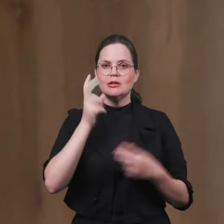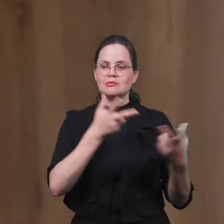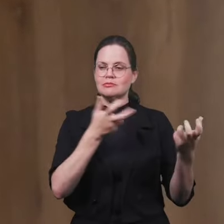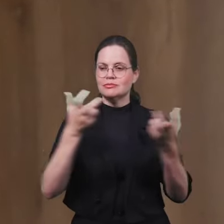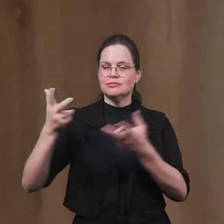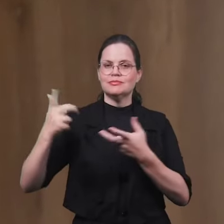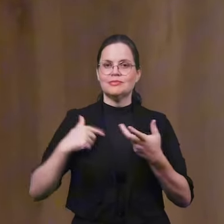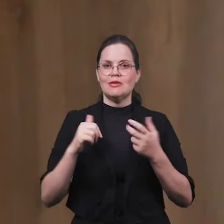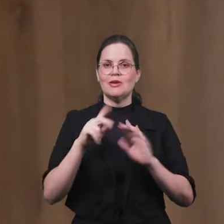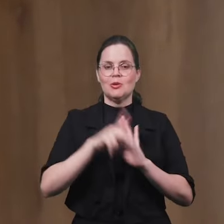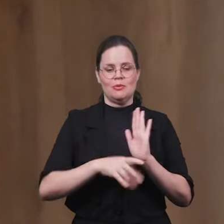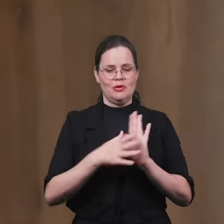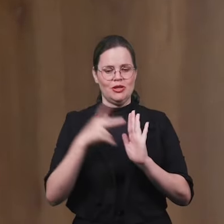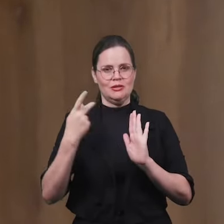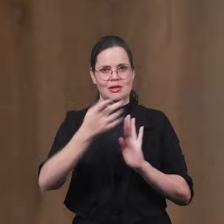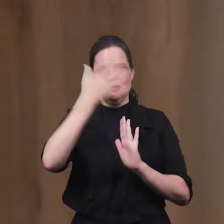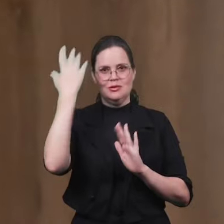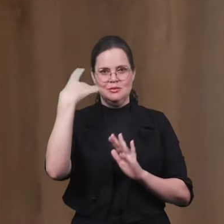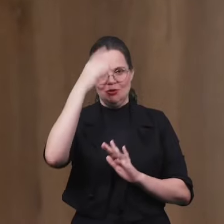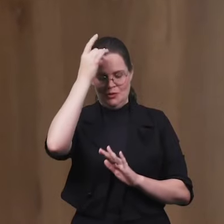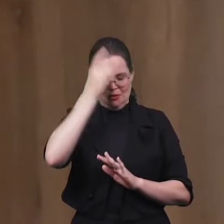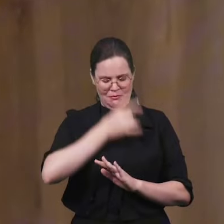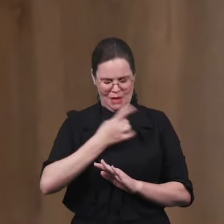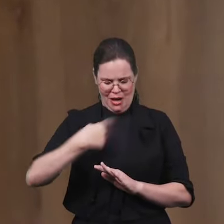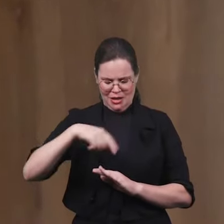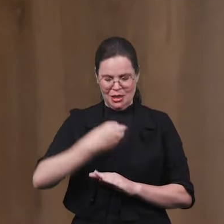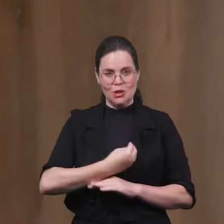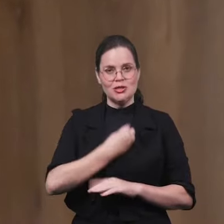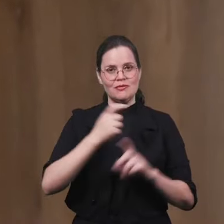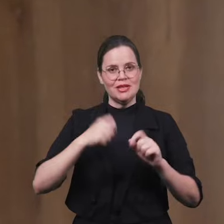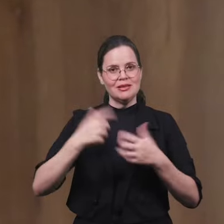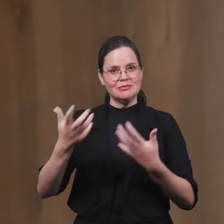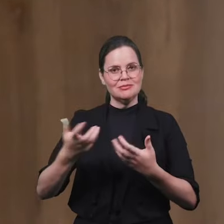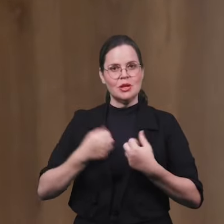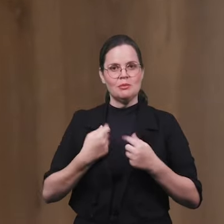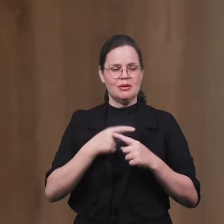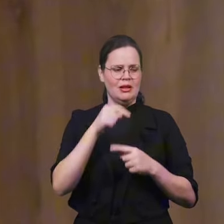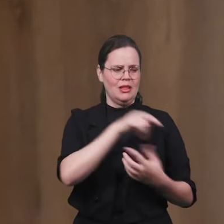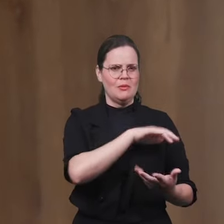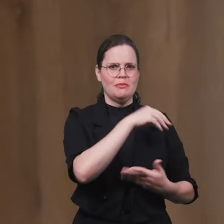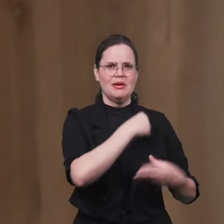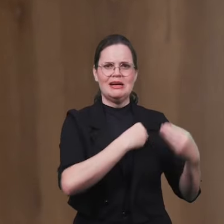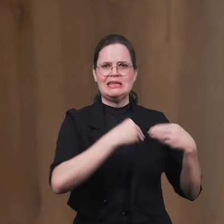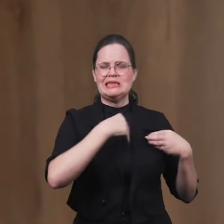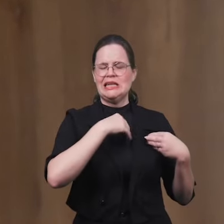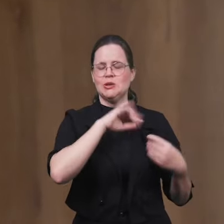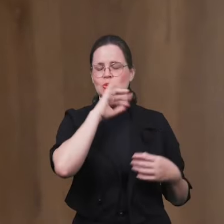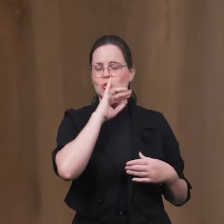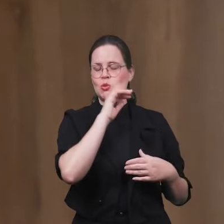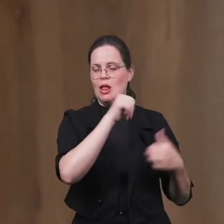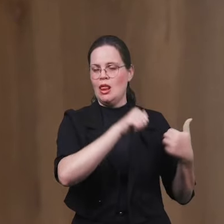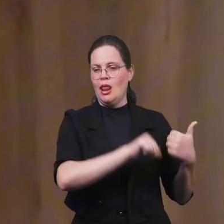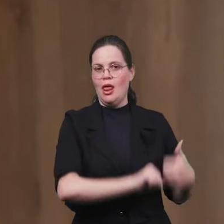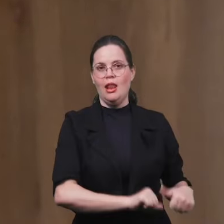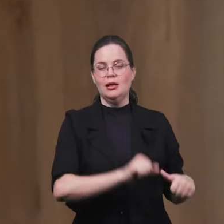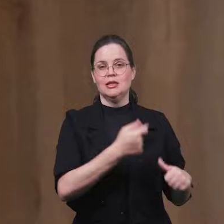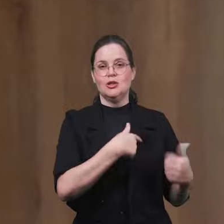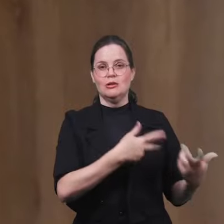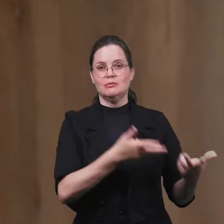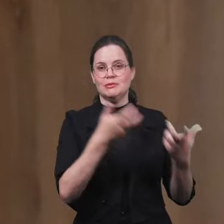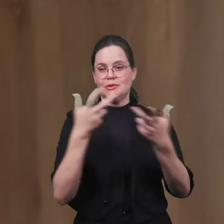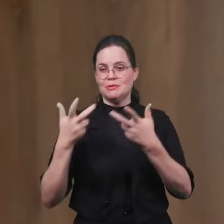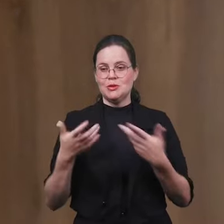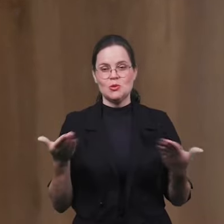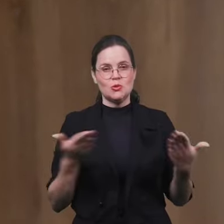a obra do Espírito Santo em nossas vidas, em um mundo de tantas trevas, em um mundo de tantas situações